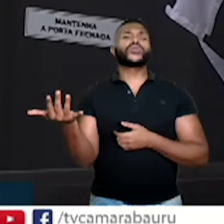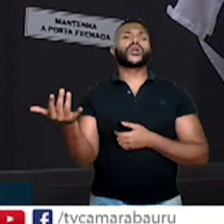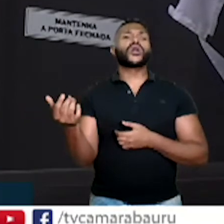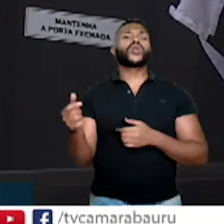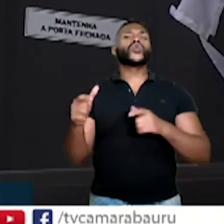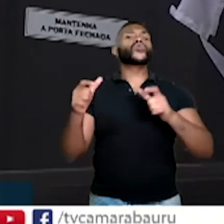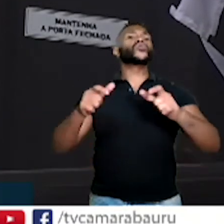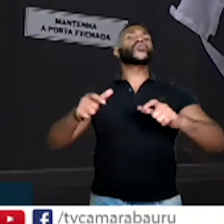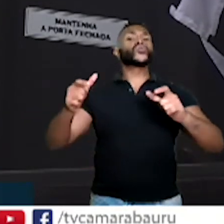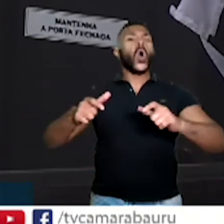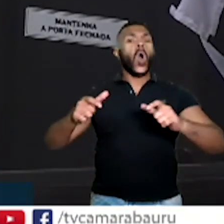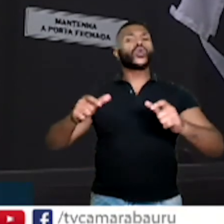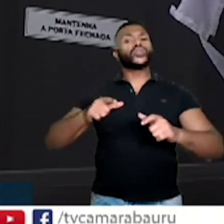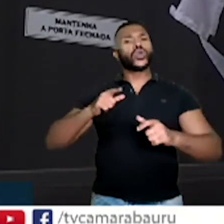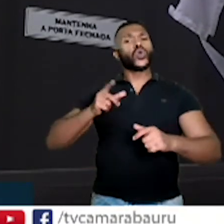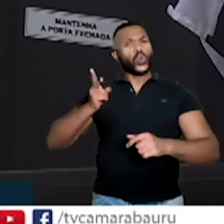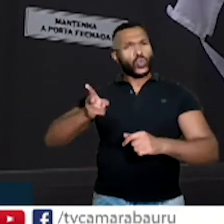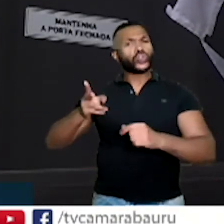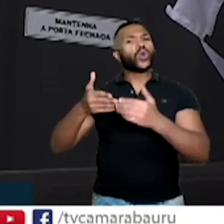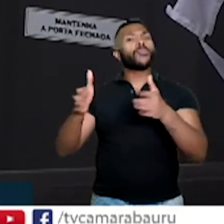em funcionamento?